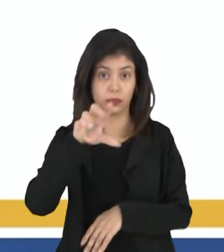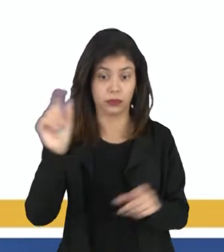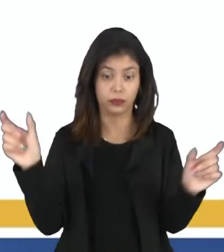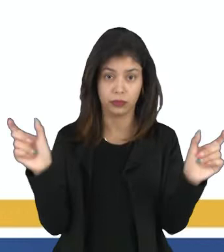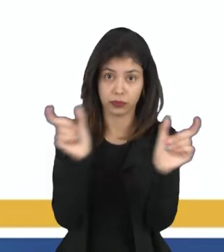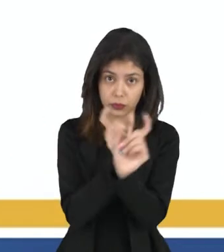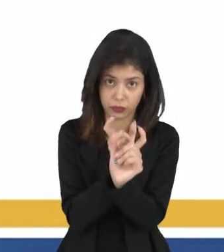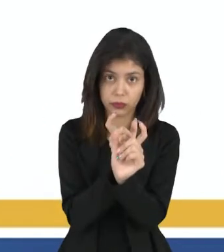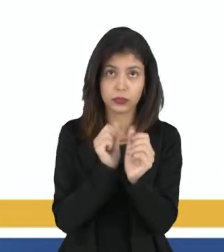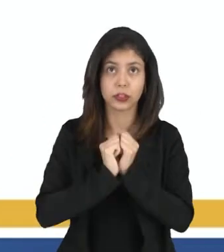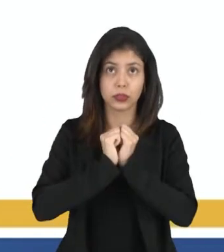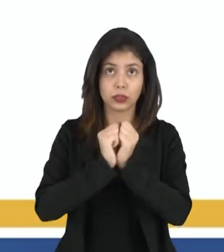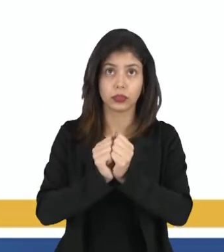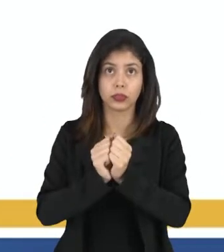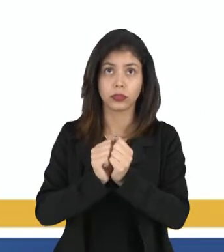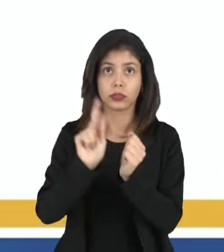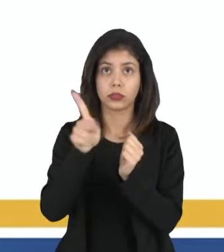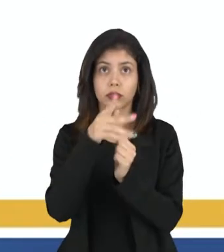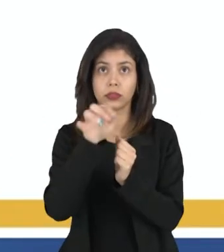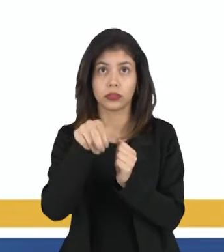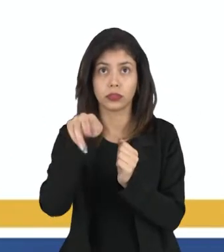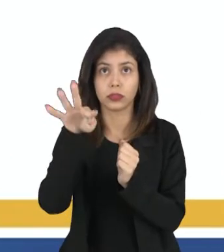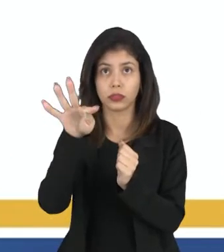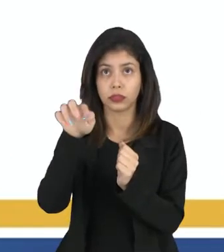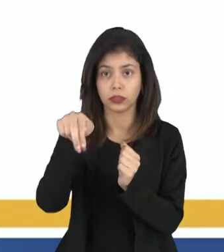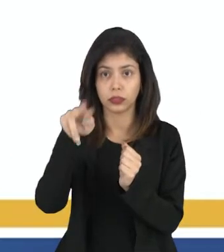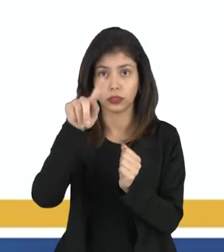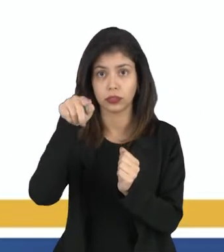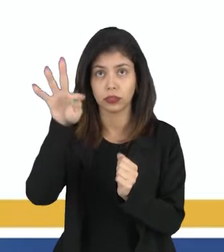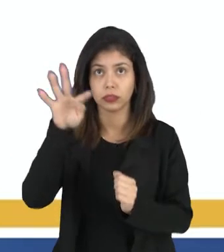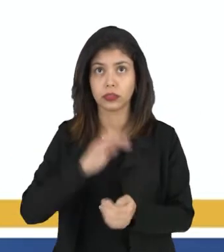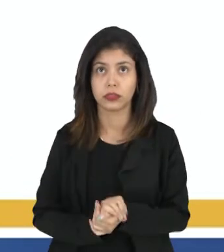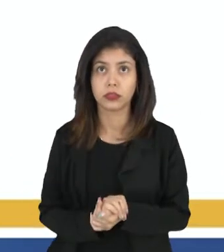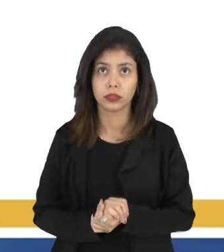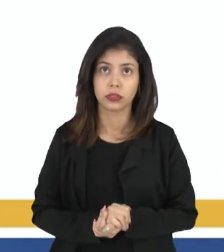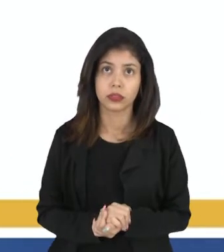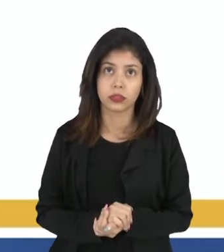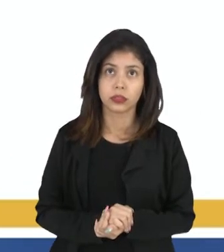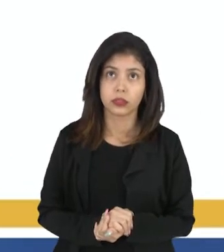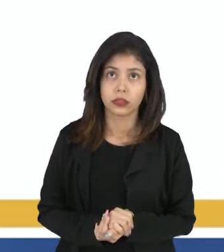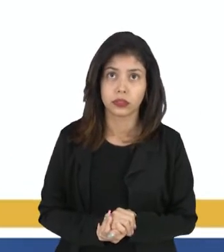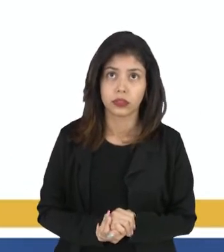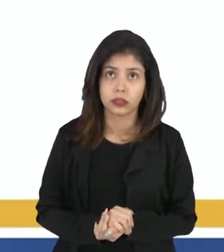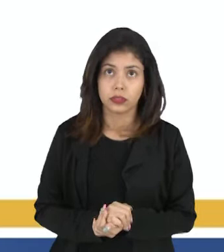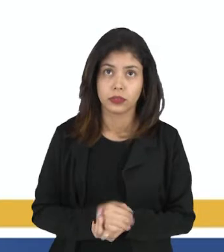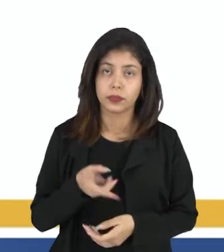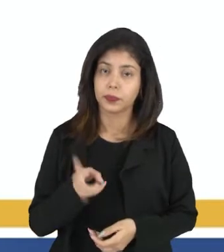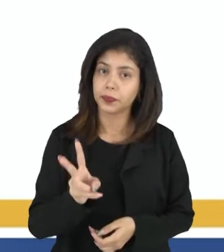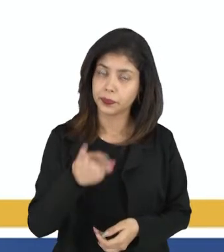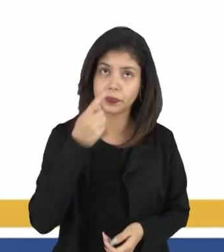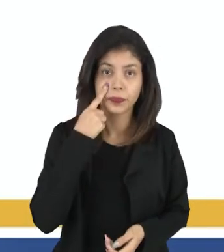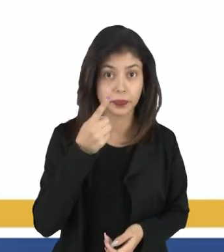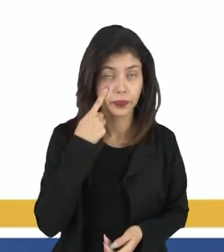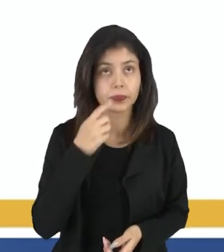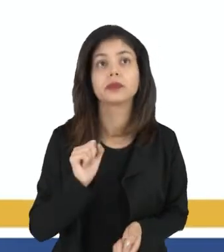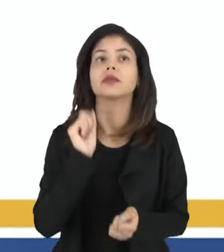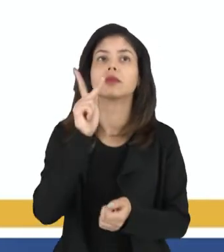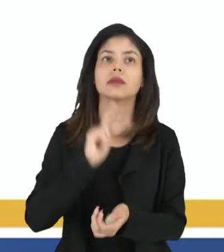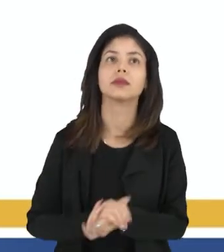tá? Junta o have com not fica haven't, o has com not, hasn't.